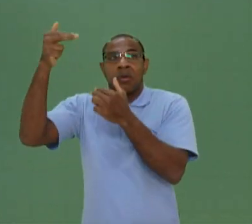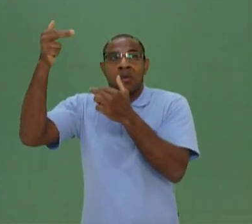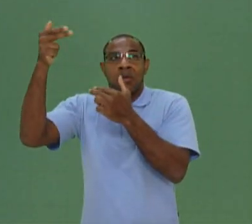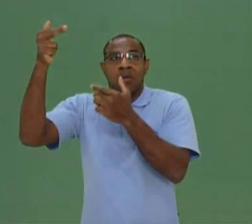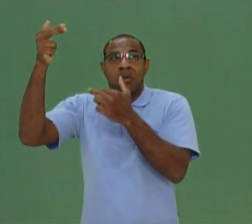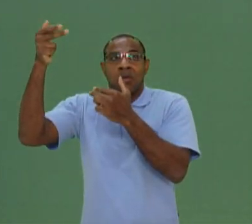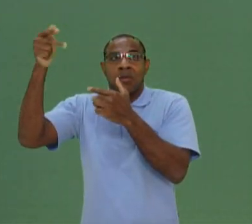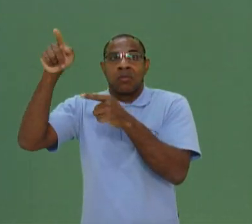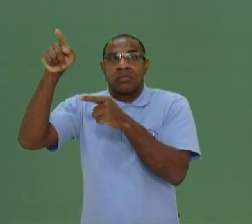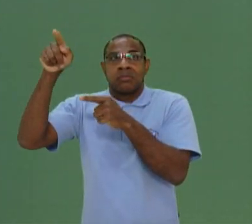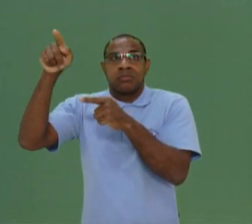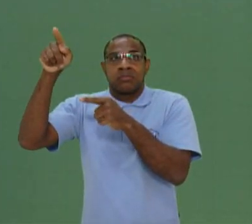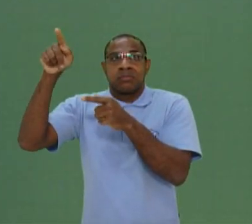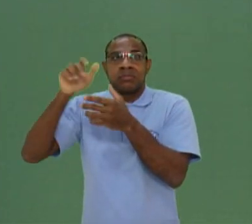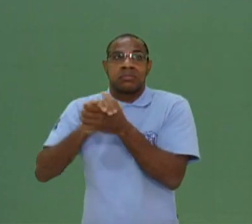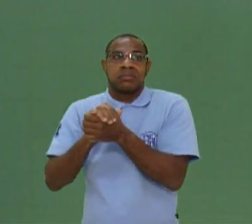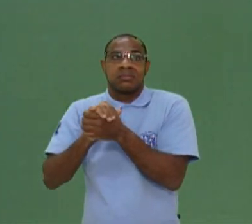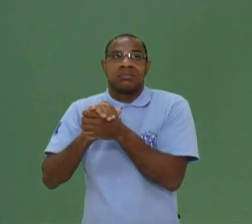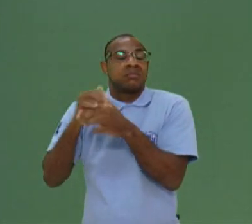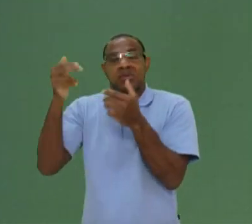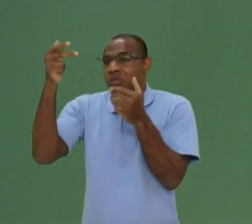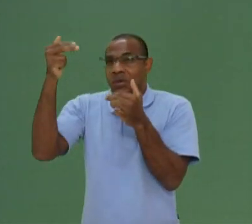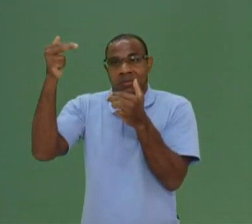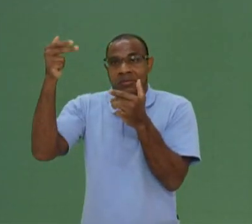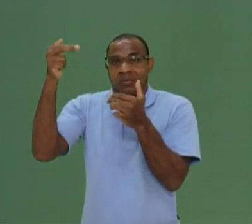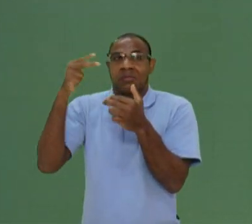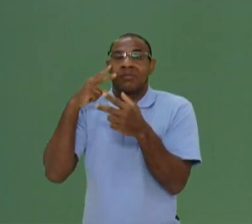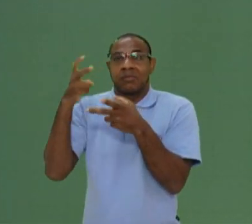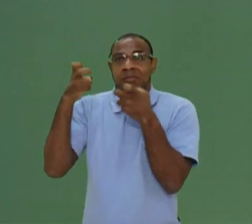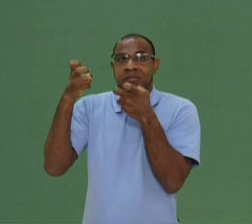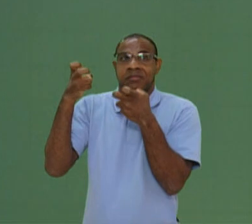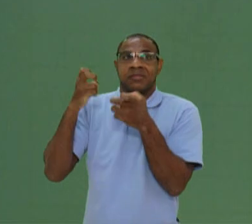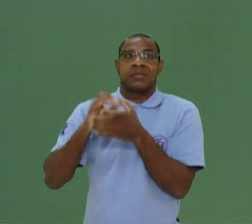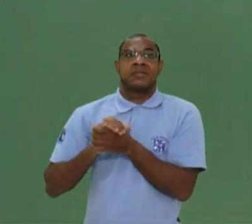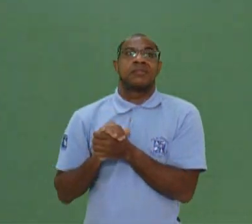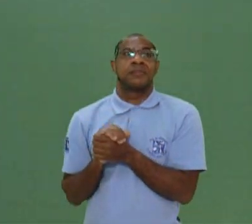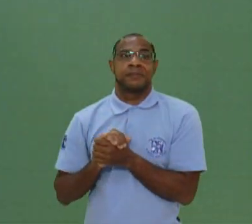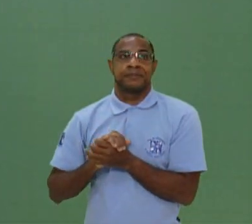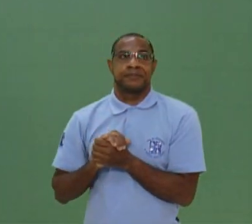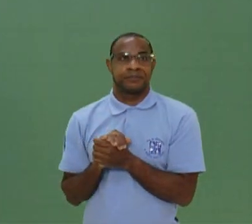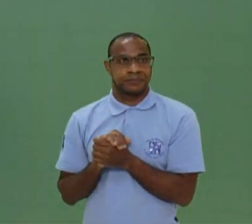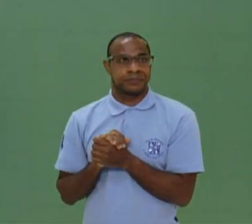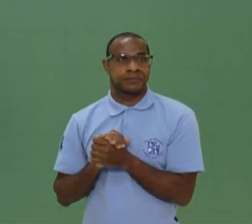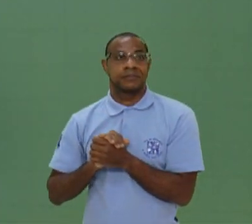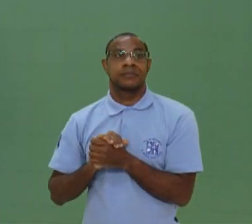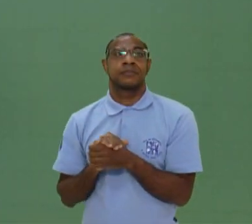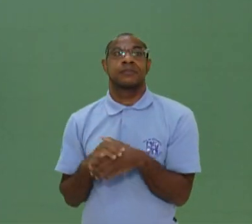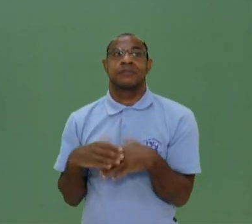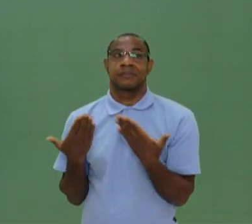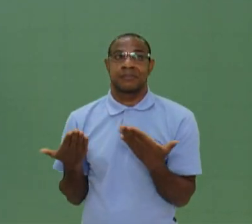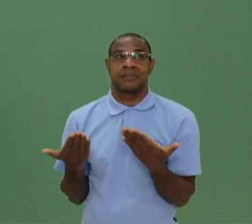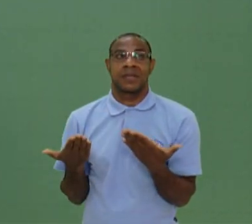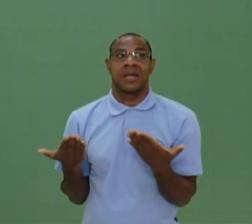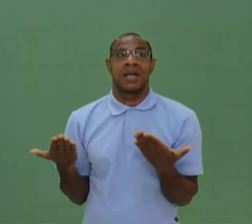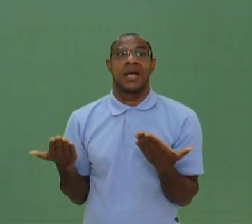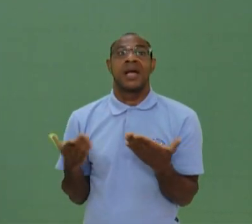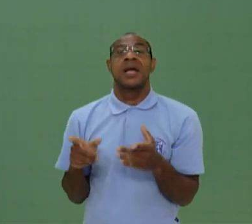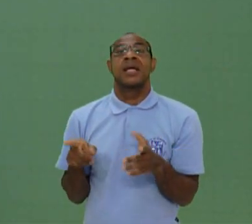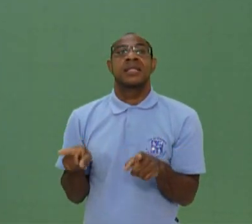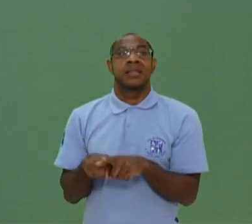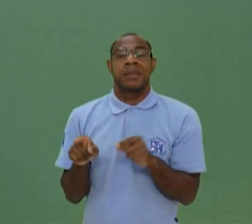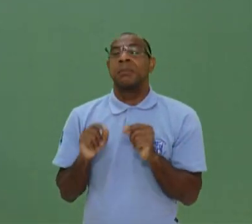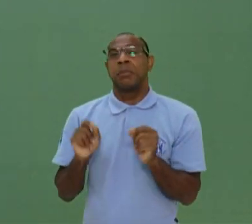módulo dele, ele tem um argumento dele, tanto para o seno quanto para o cosseno. Assim pode se repetir